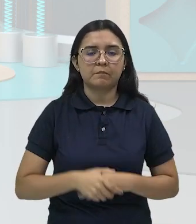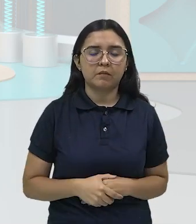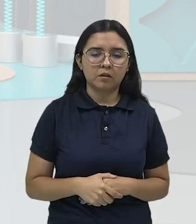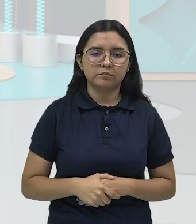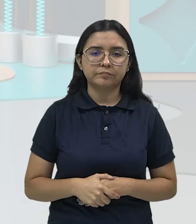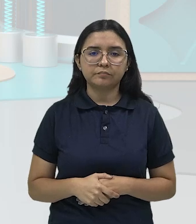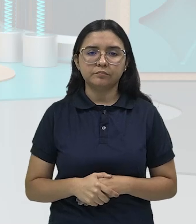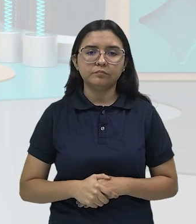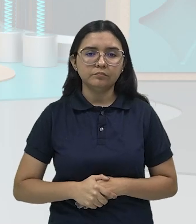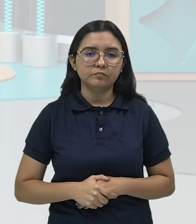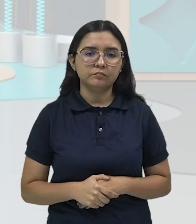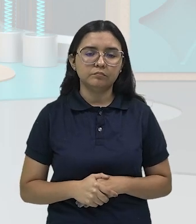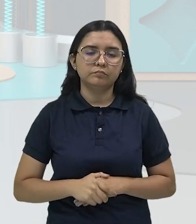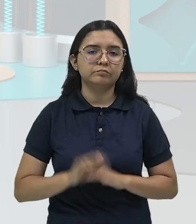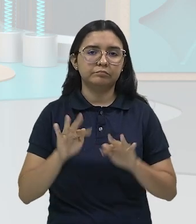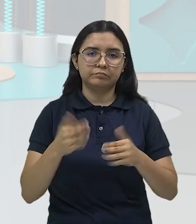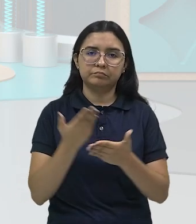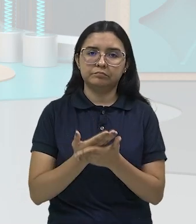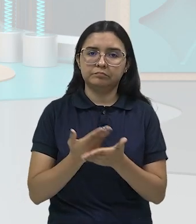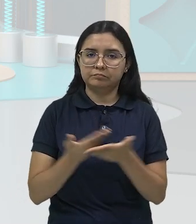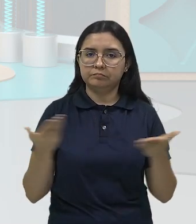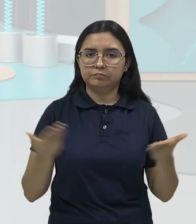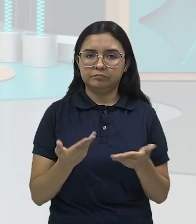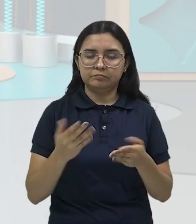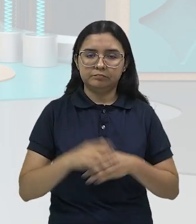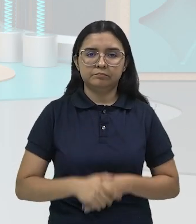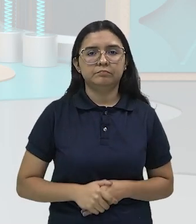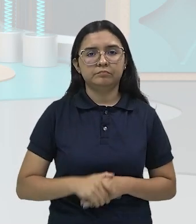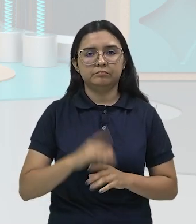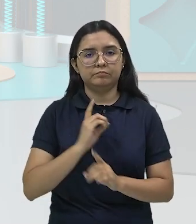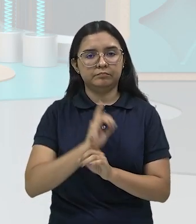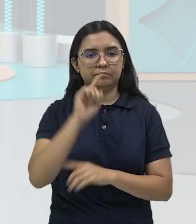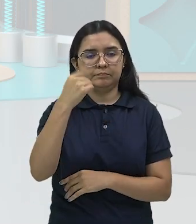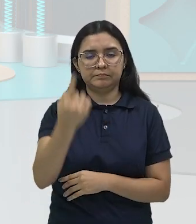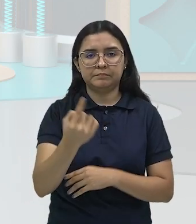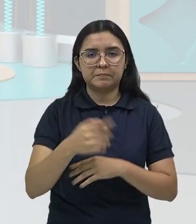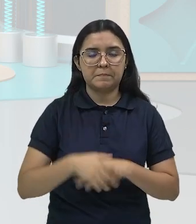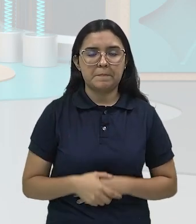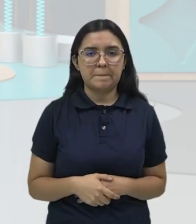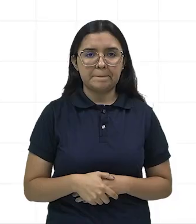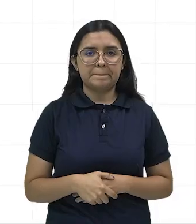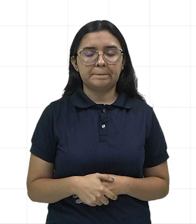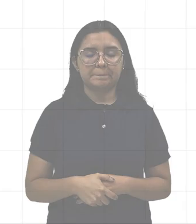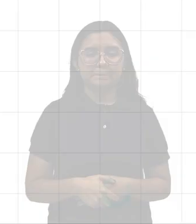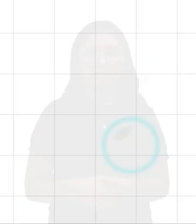Como não há mais nada a ser explicado, vamos encerrando por aqui. Fiquem bem e até a próxima.